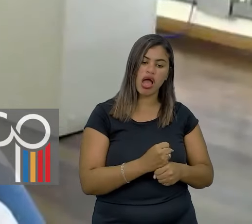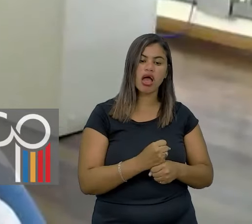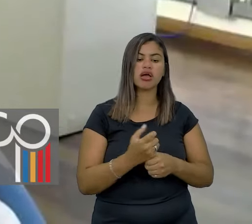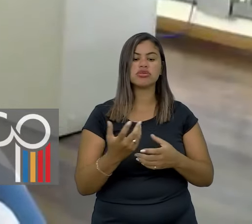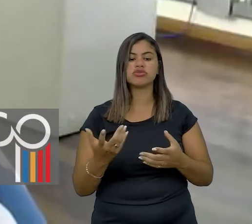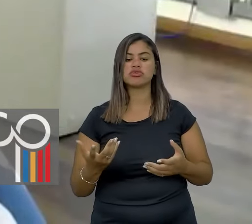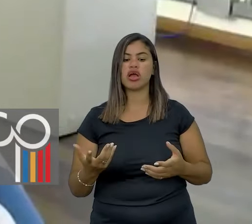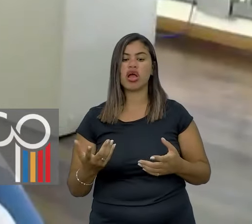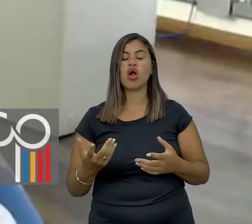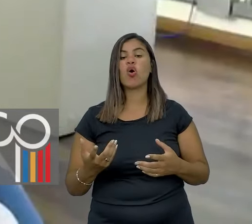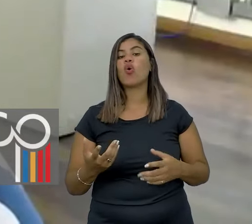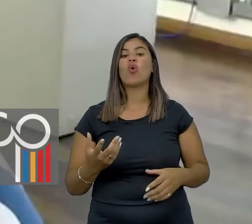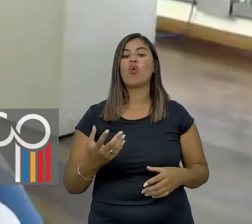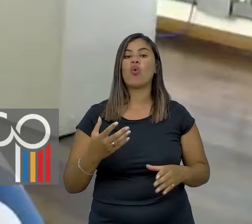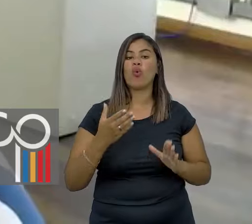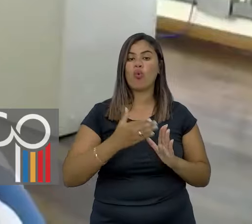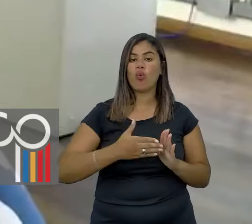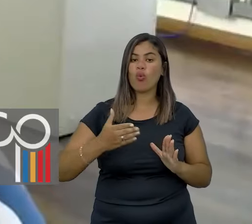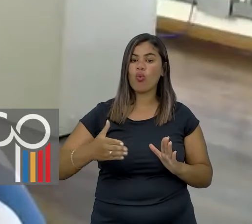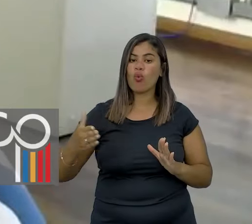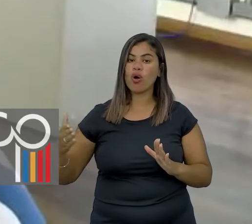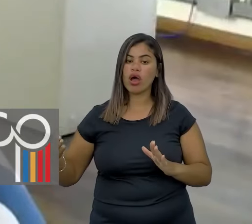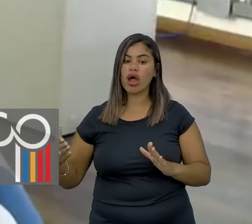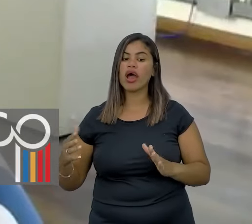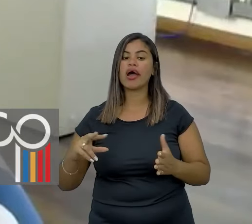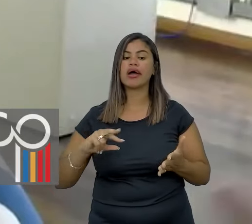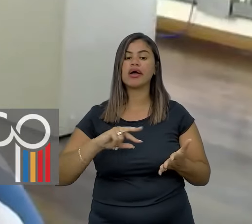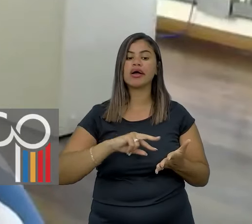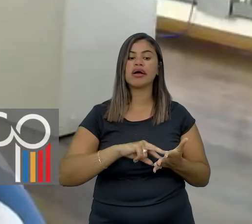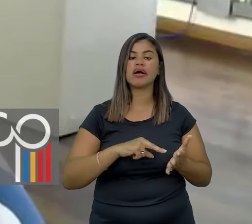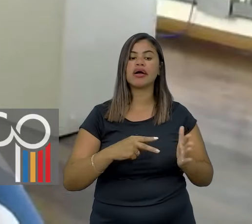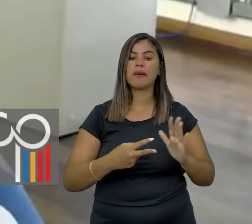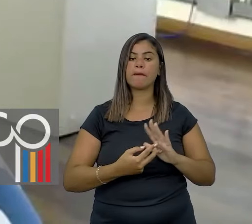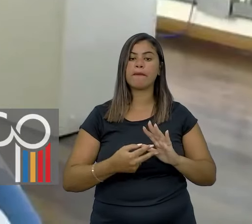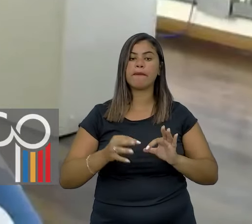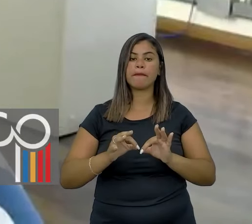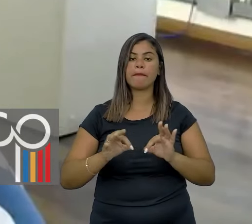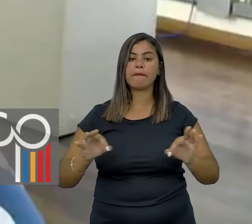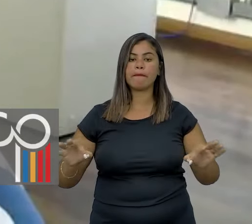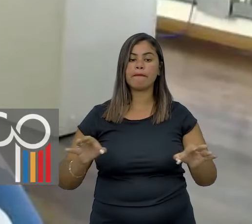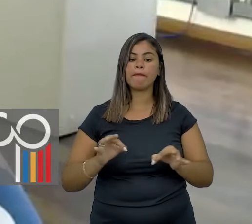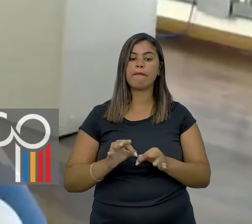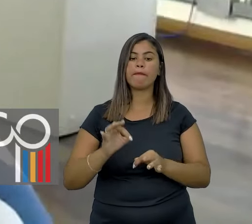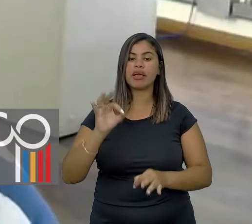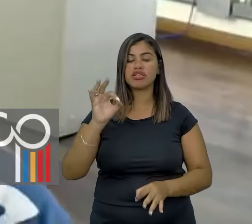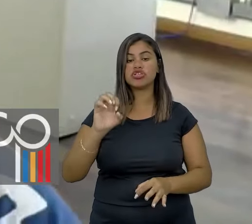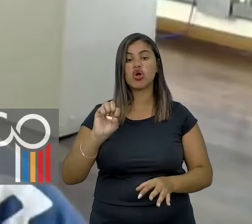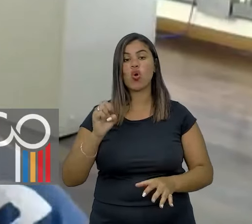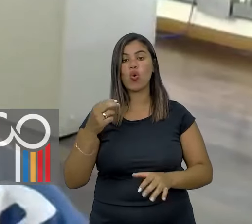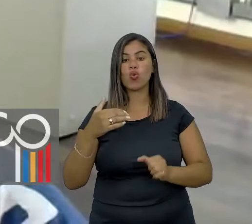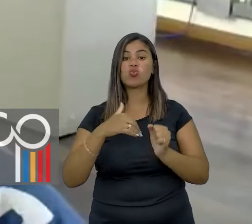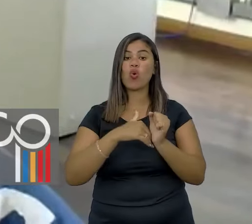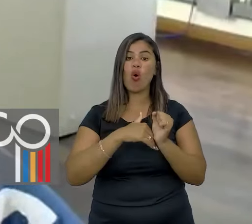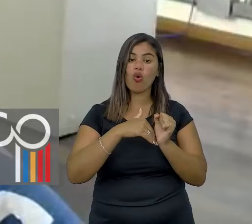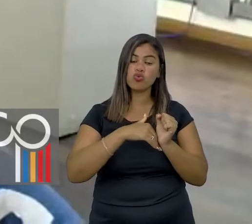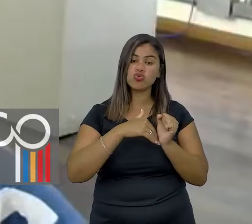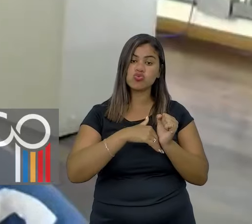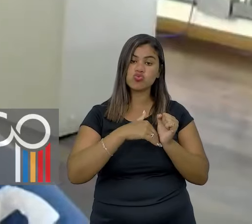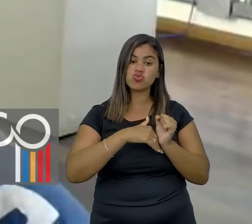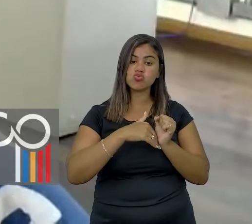aspecto ordinal, o significado aí de medida ou de código. E para que isso